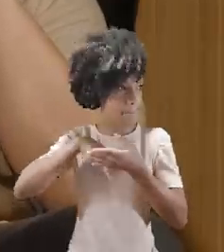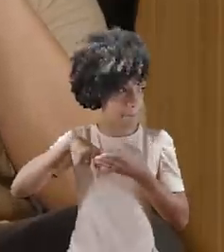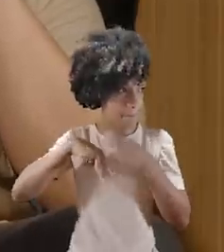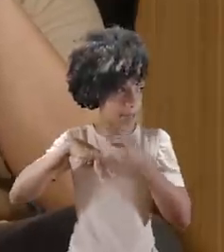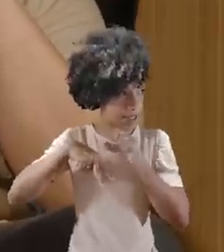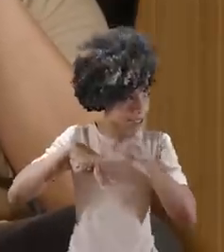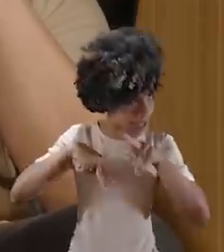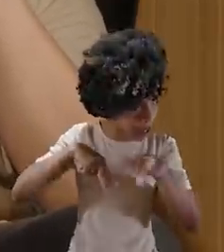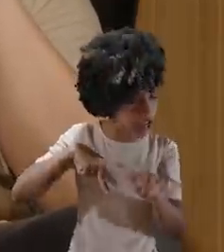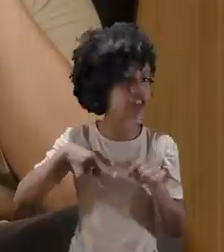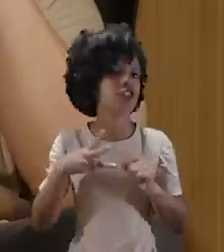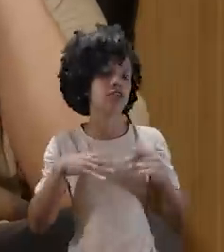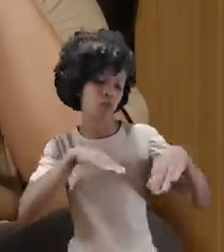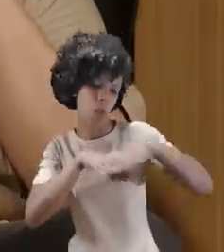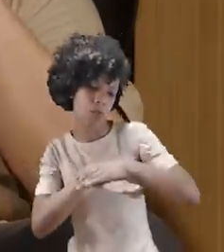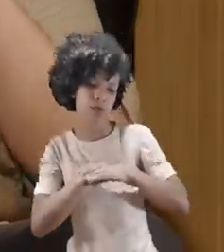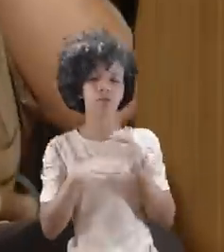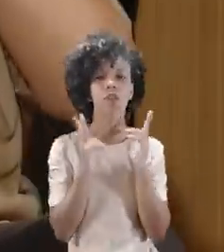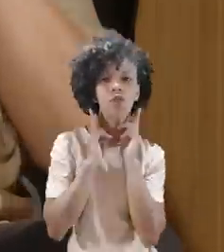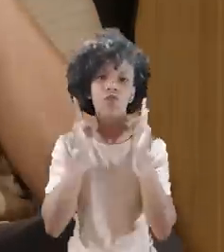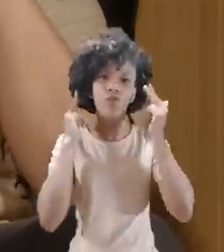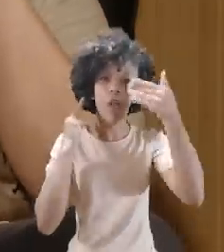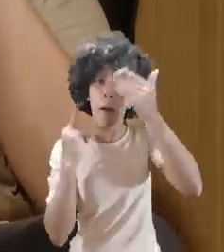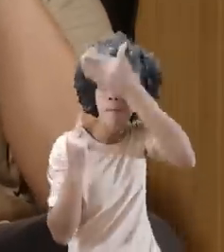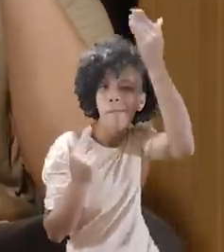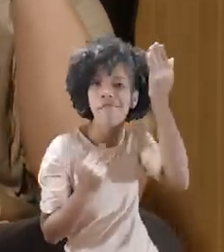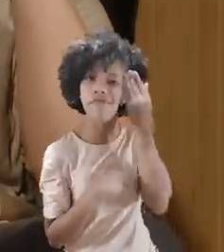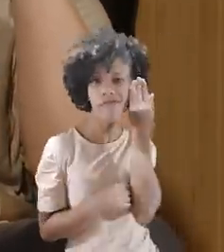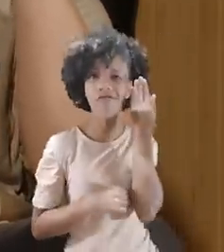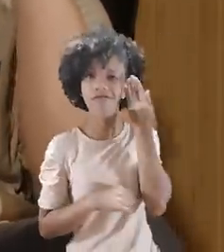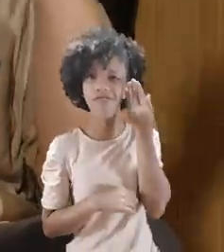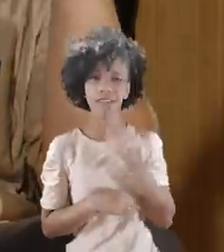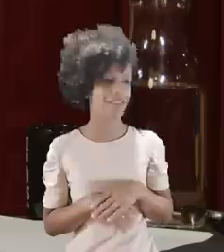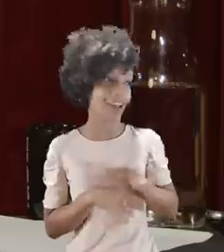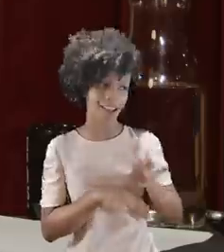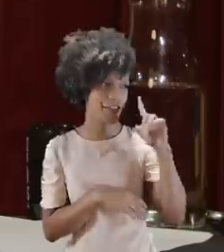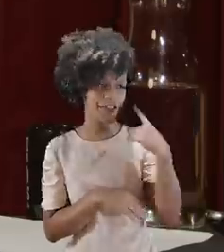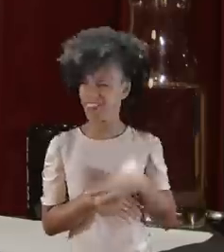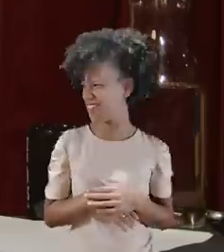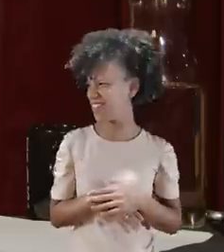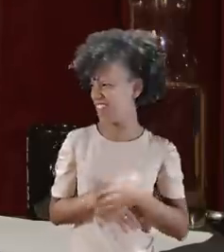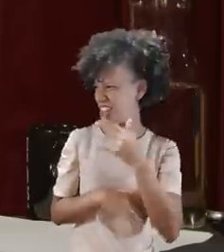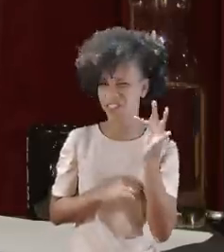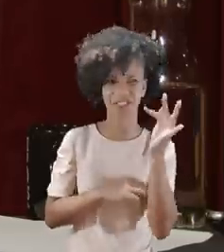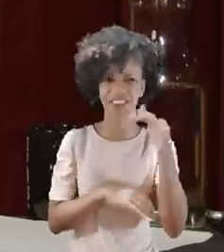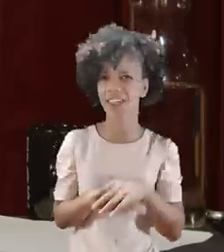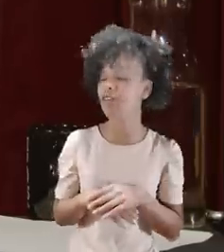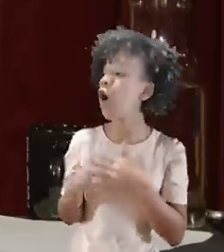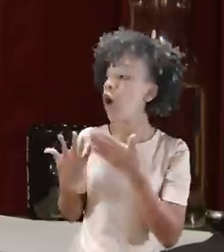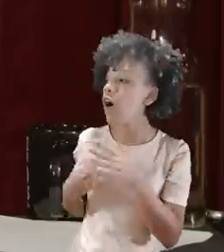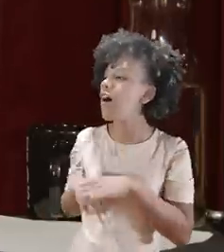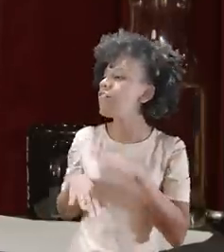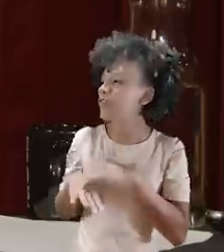sarja sapatênis e um cabelo curtindo a tesoura jogar dia para o lado e só de mulher não é cara que o ideal talvez não funcione